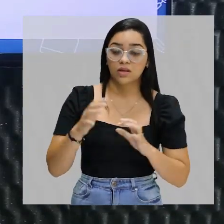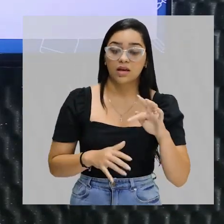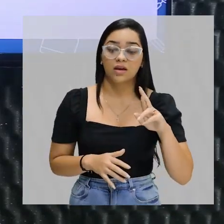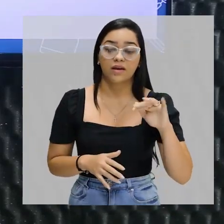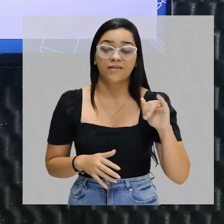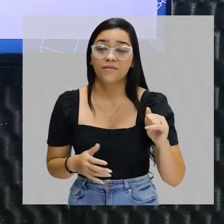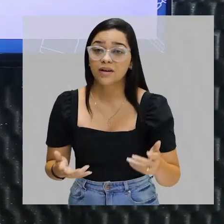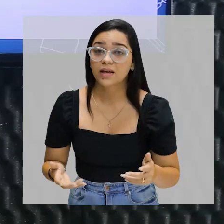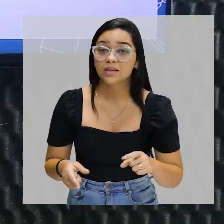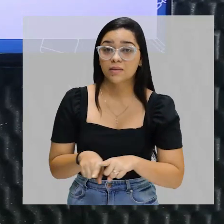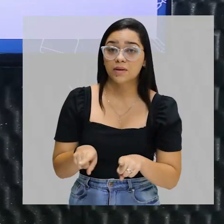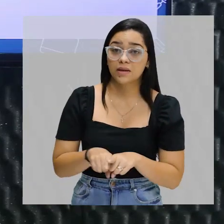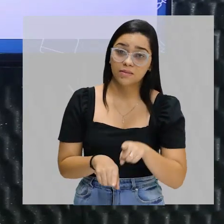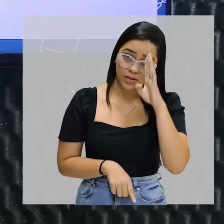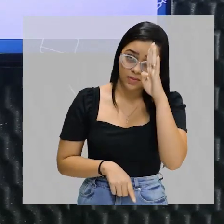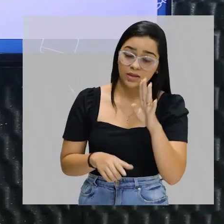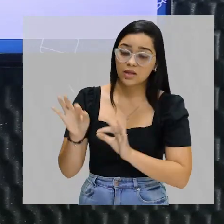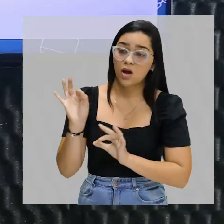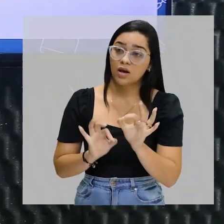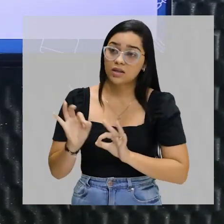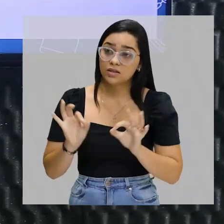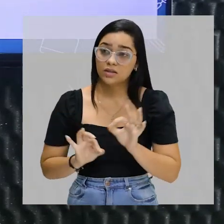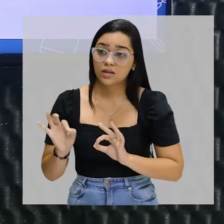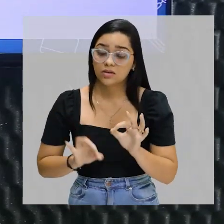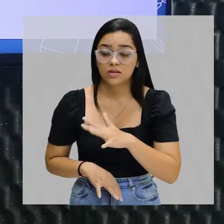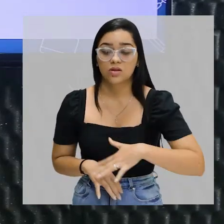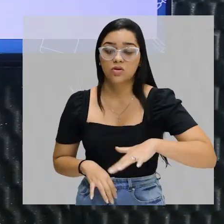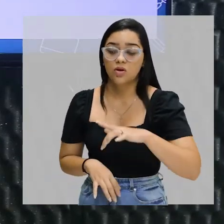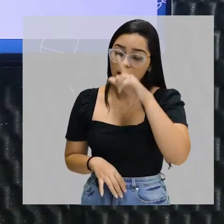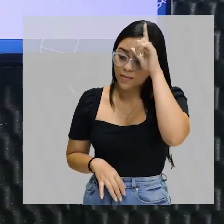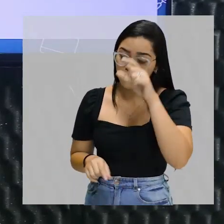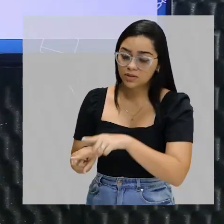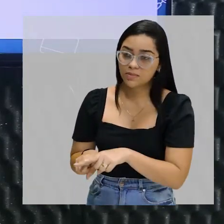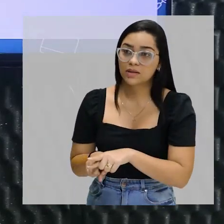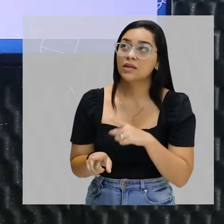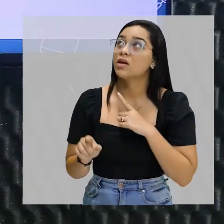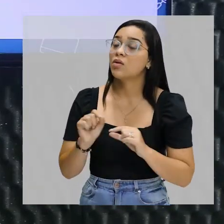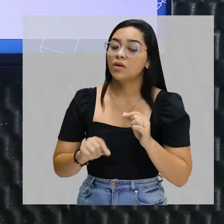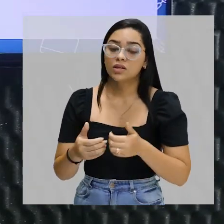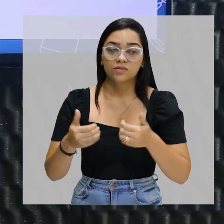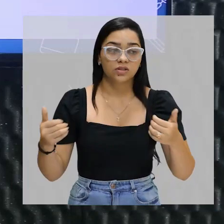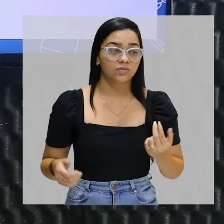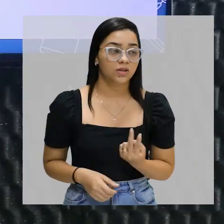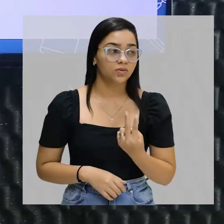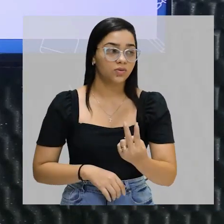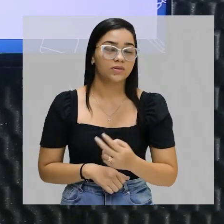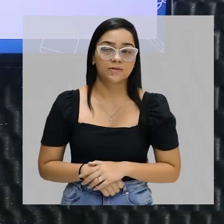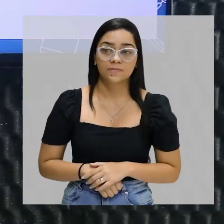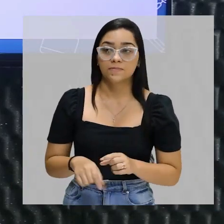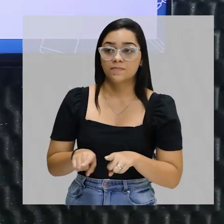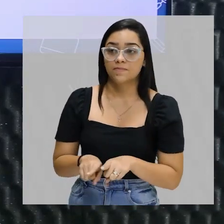Fria principalmente na reorganização do território alemão nós vamos ter Alemanha sendo dividida em dois países